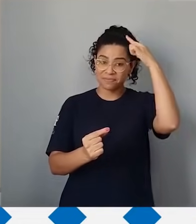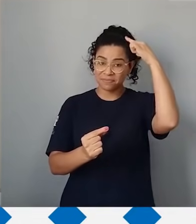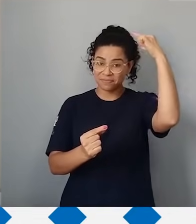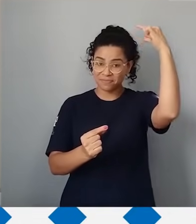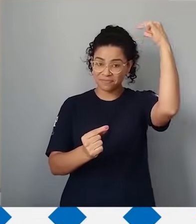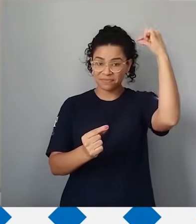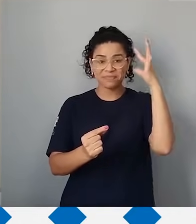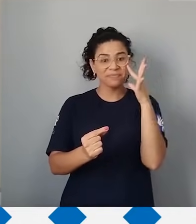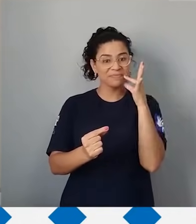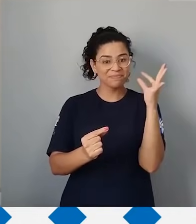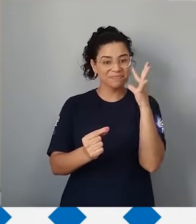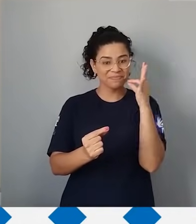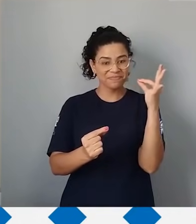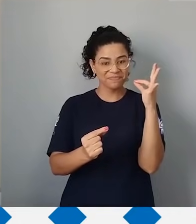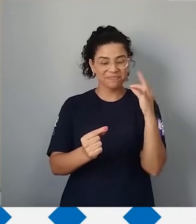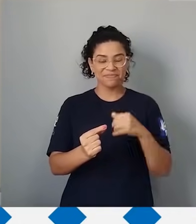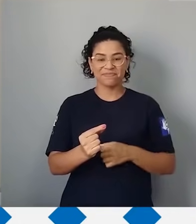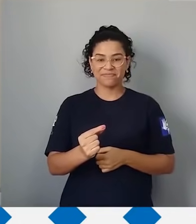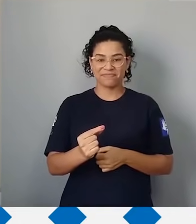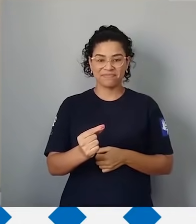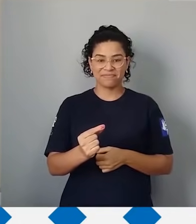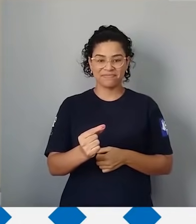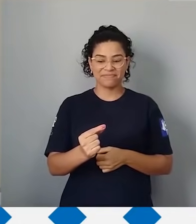ficar assim.